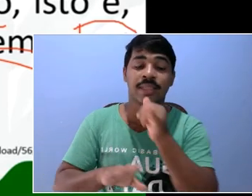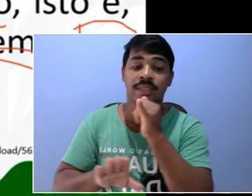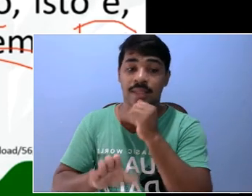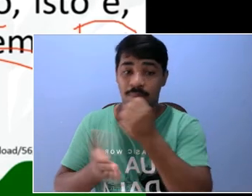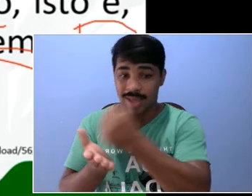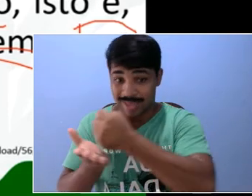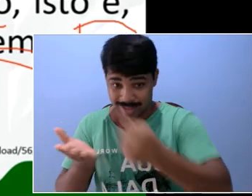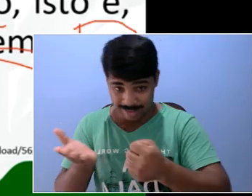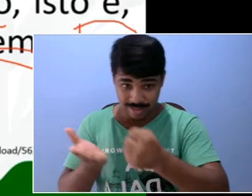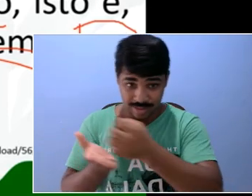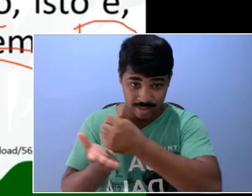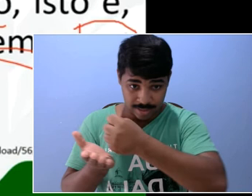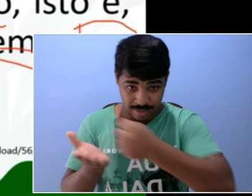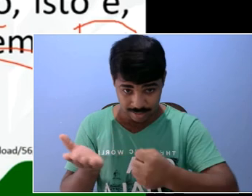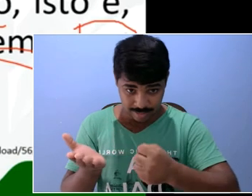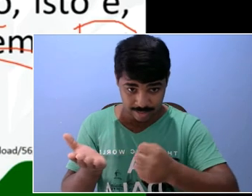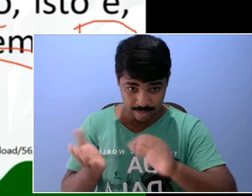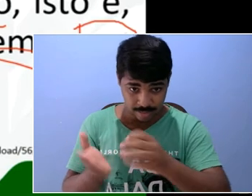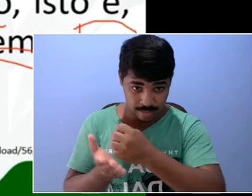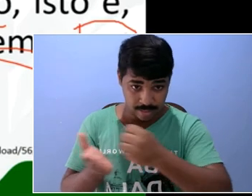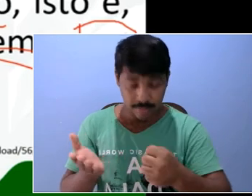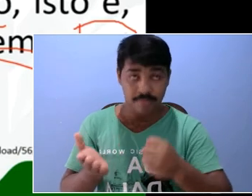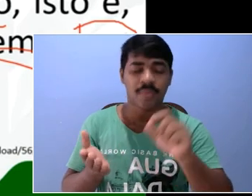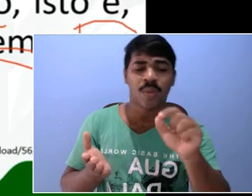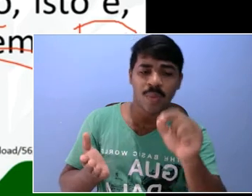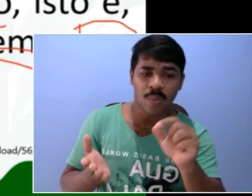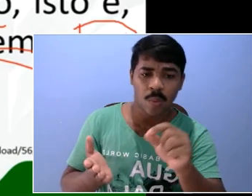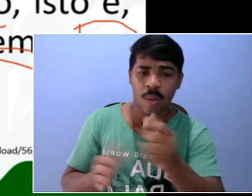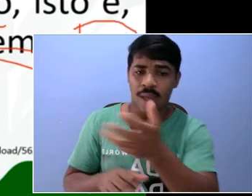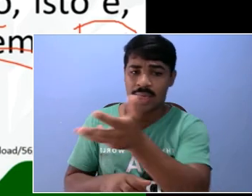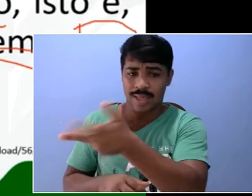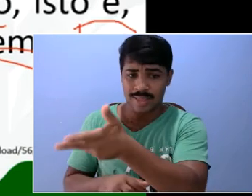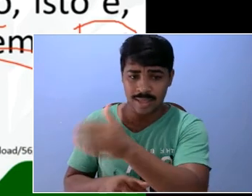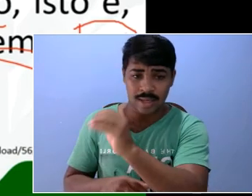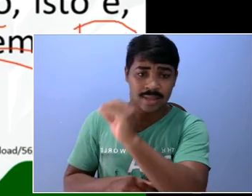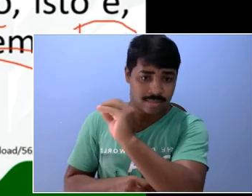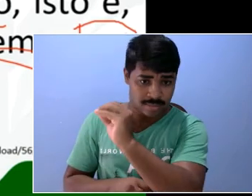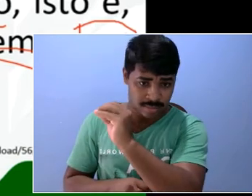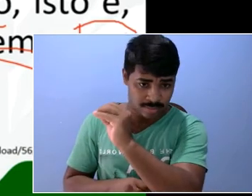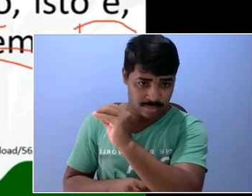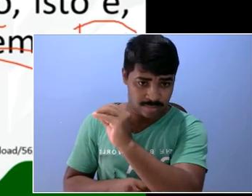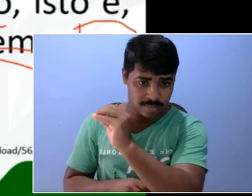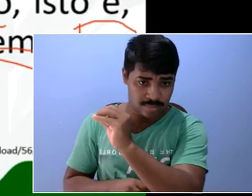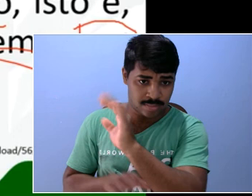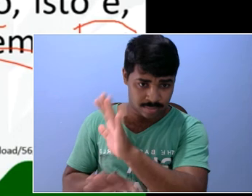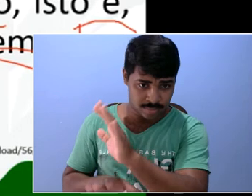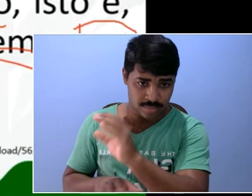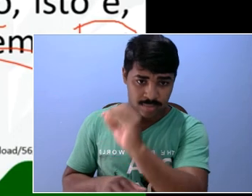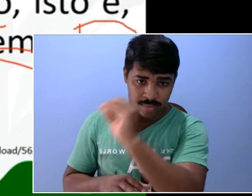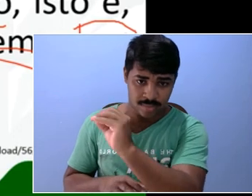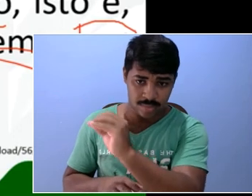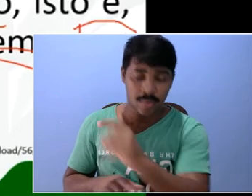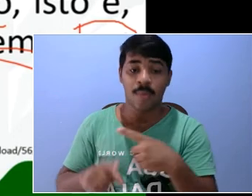Guarde isso. A aceleração sim é zero. Não quer dizer que ele está parado, mas a aceleração é zero. Porque na inércia do movimento, o corpo está em movimento, mas